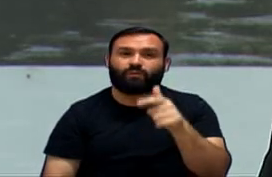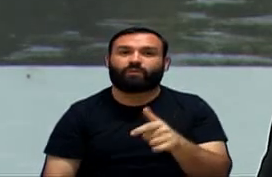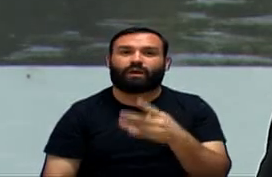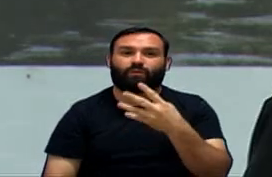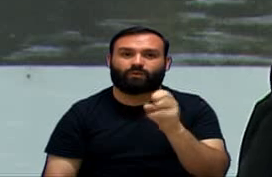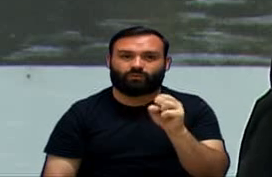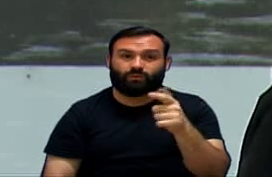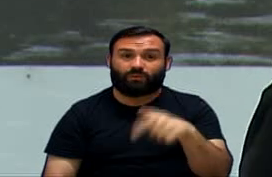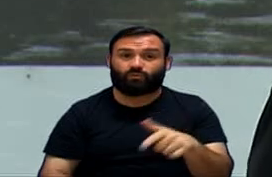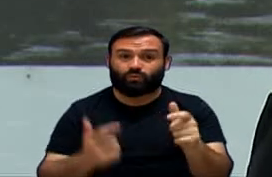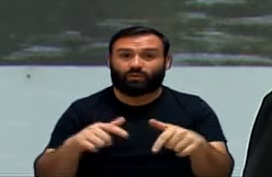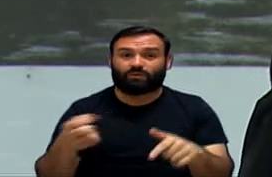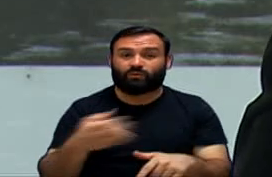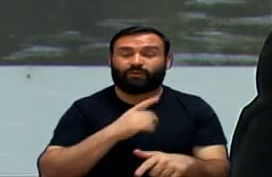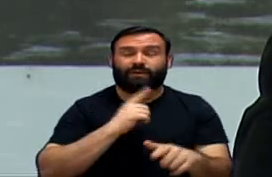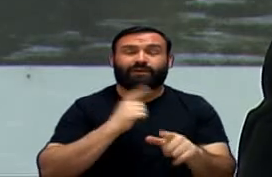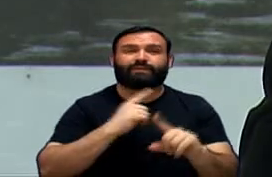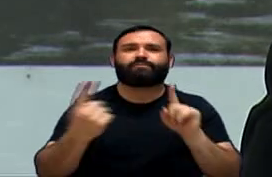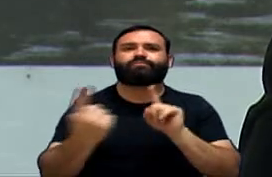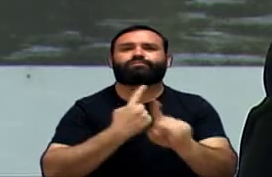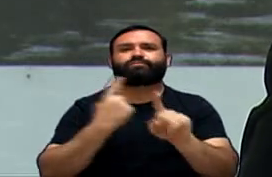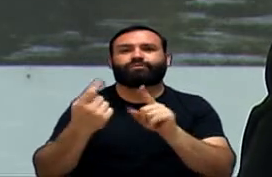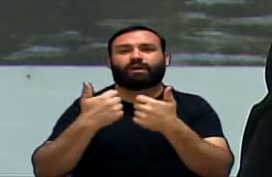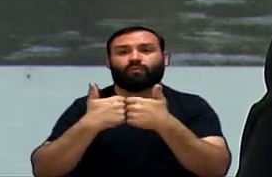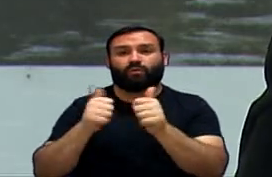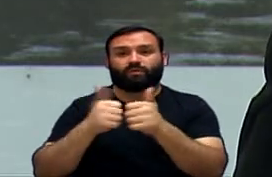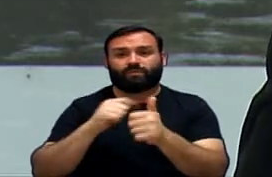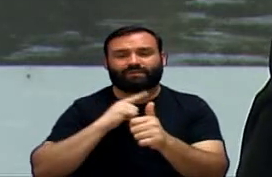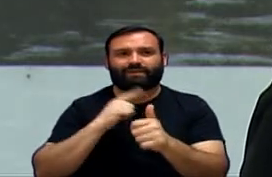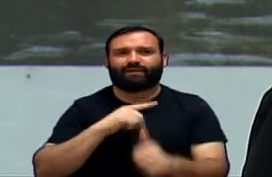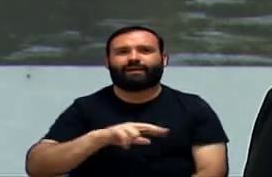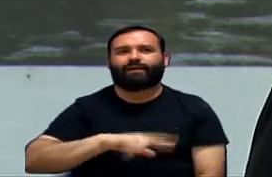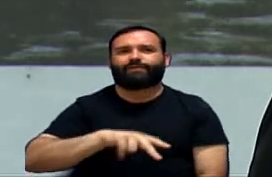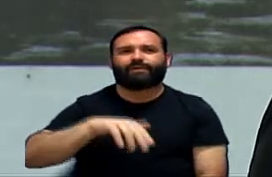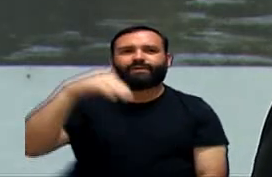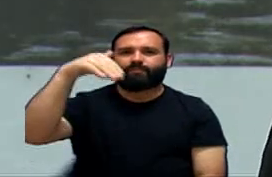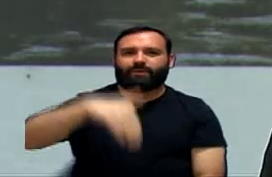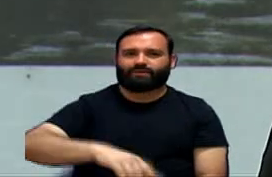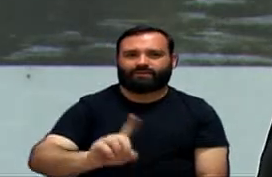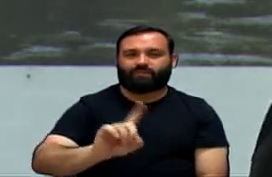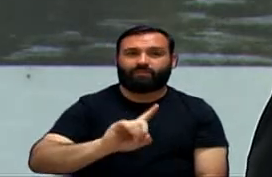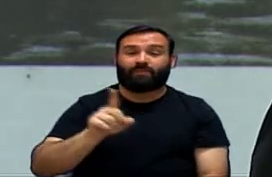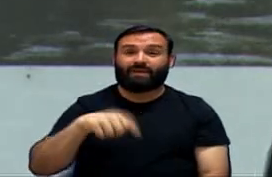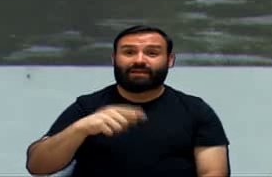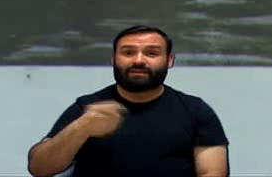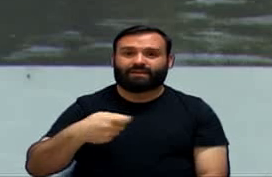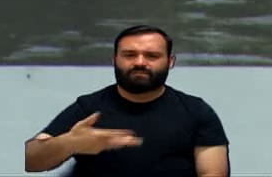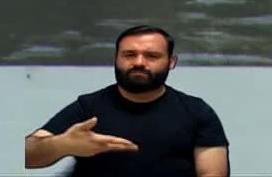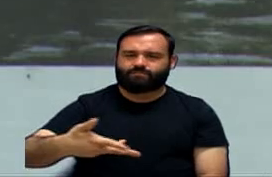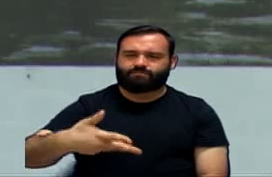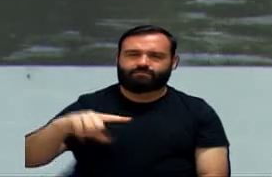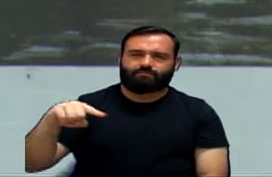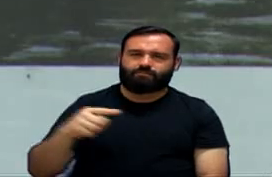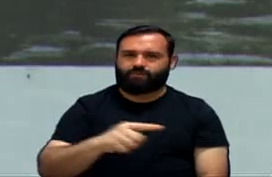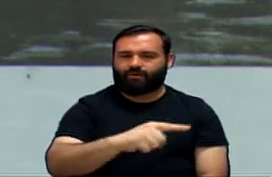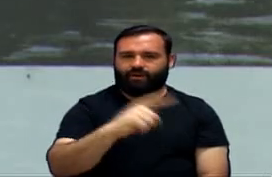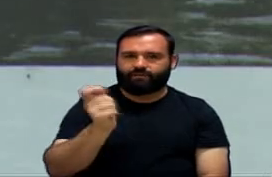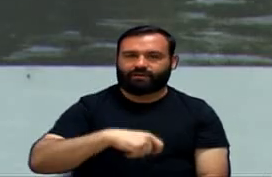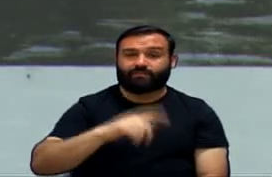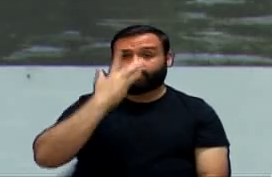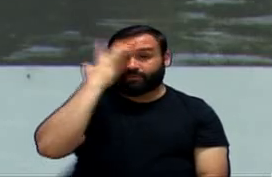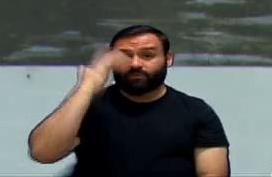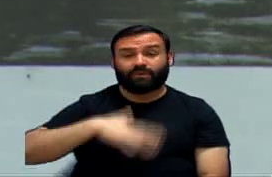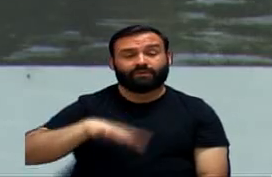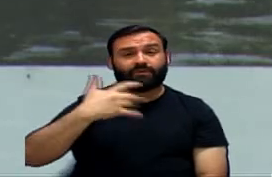e Araí tem uma via onde passa o ônibus que não chega a ser uma ladeira Mas é uma pista boa para correr e as